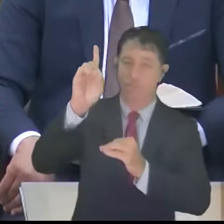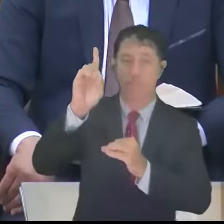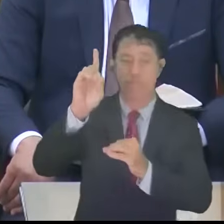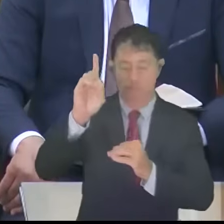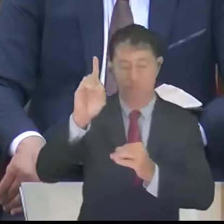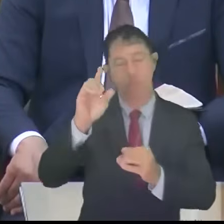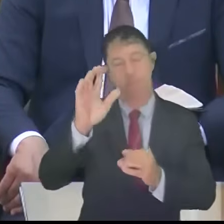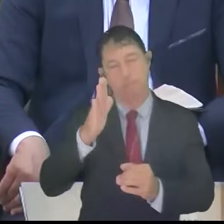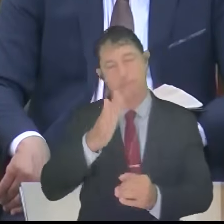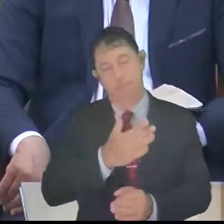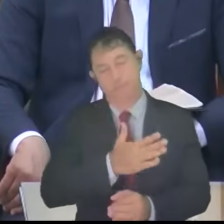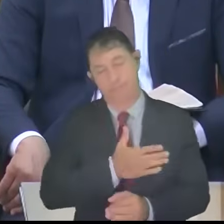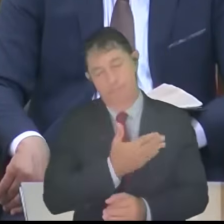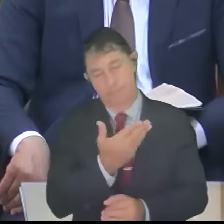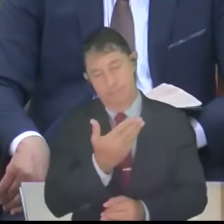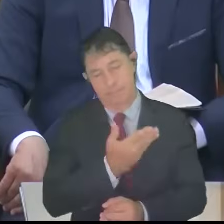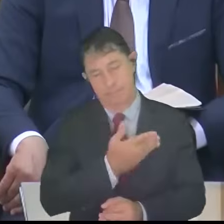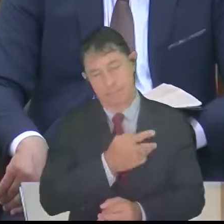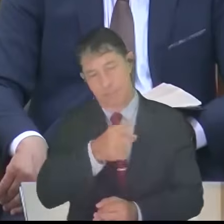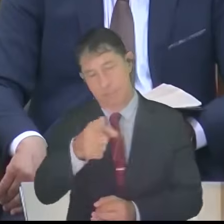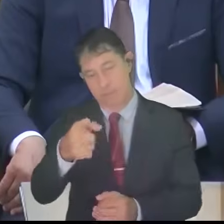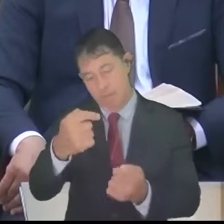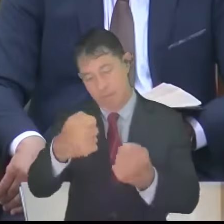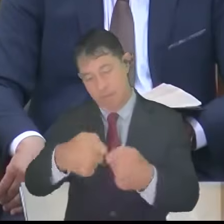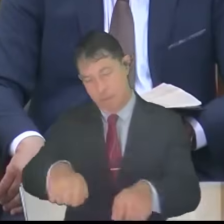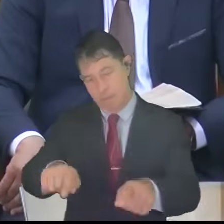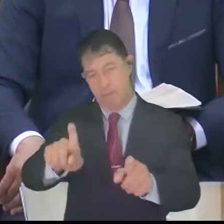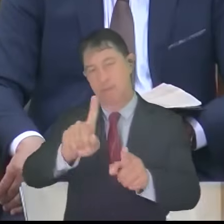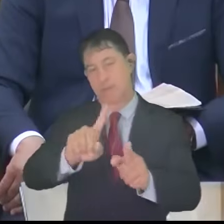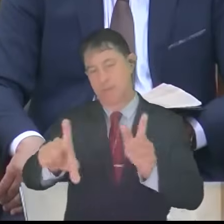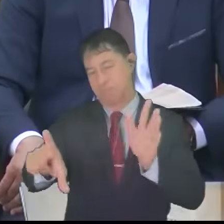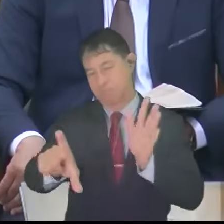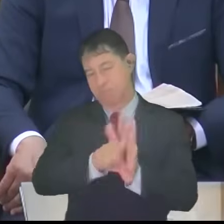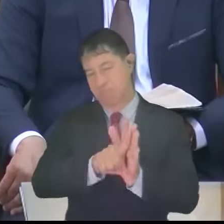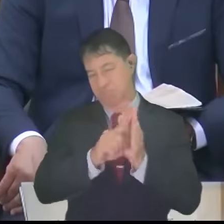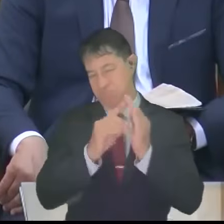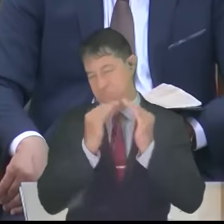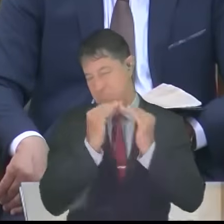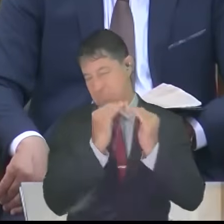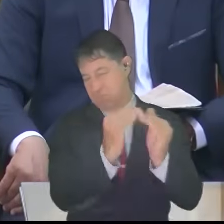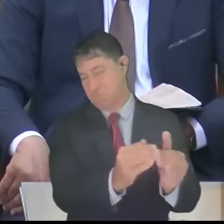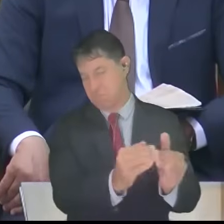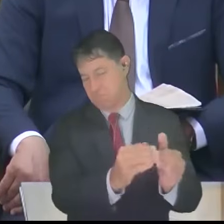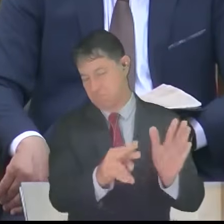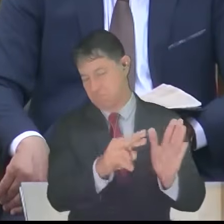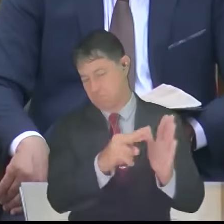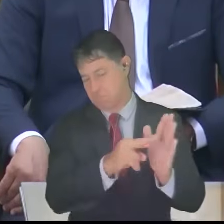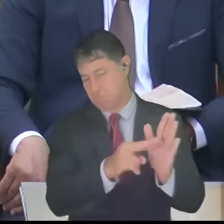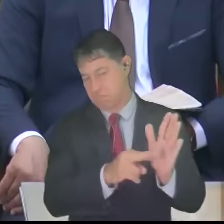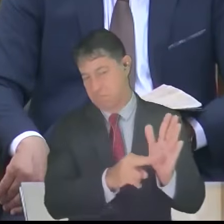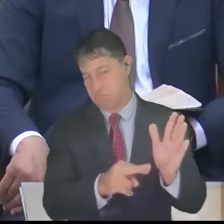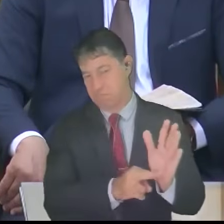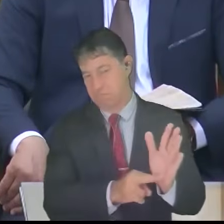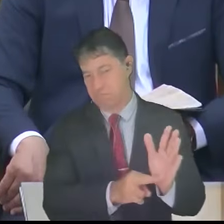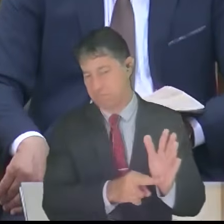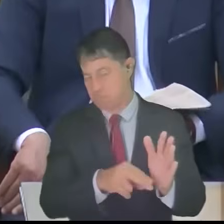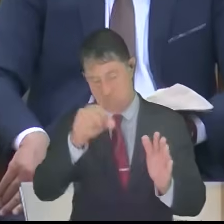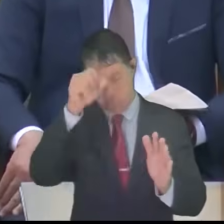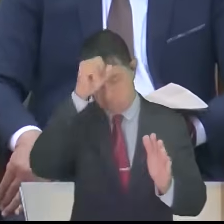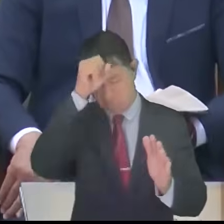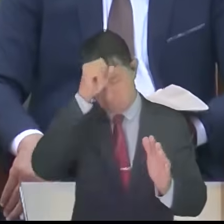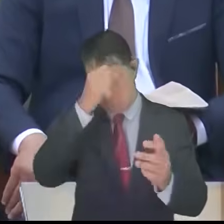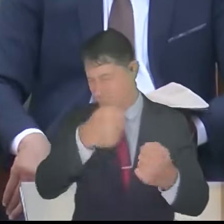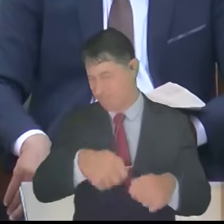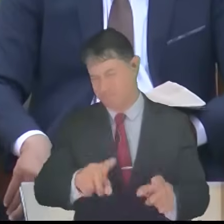meu amigo, você não precisa cumprir regras tolas e esdrúxulas, aleluia, você não